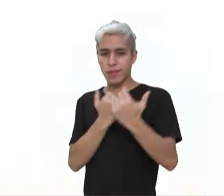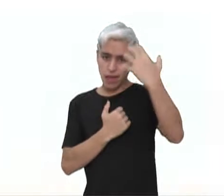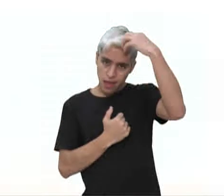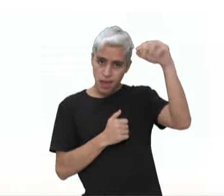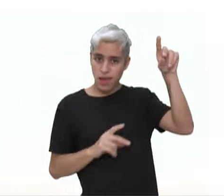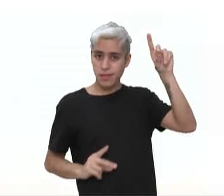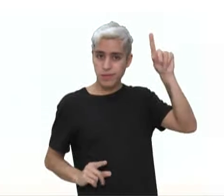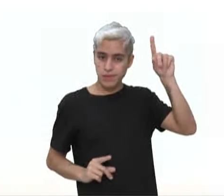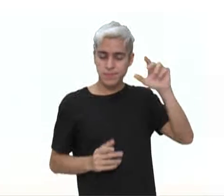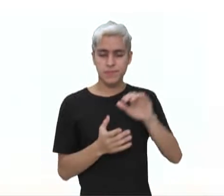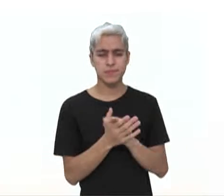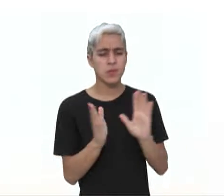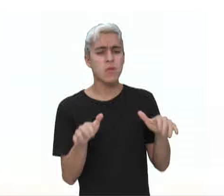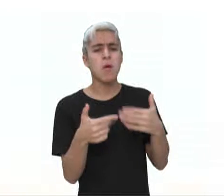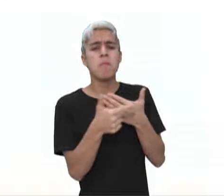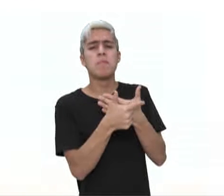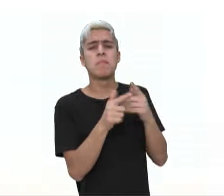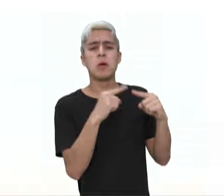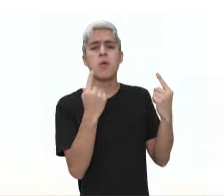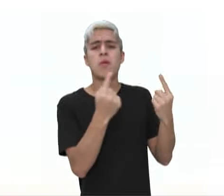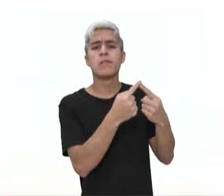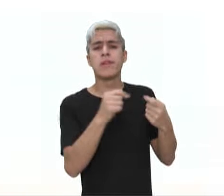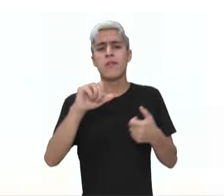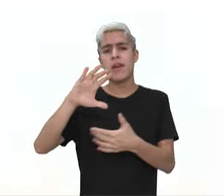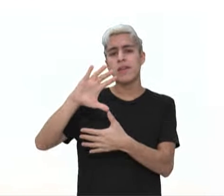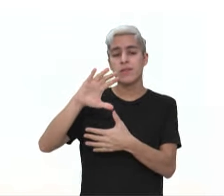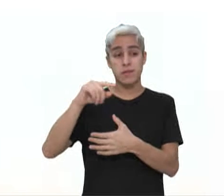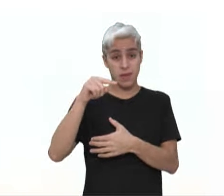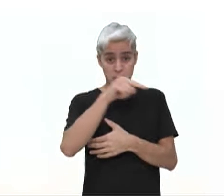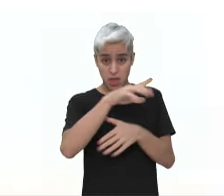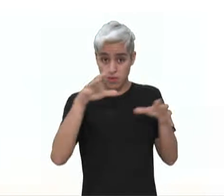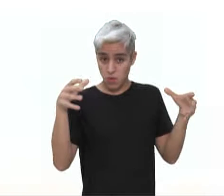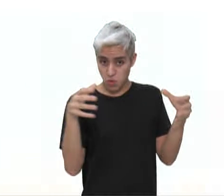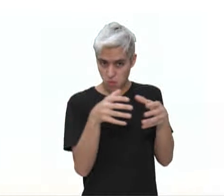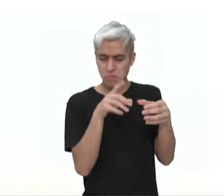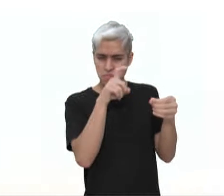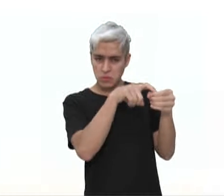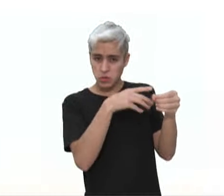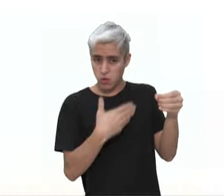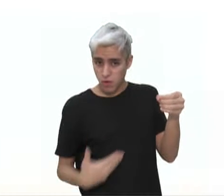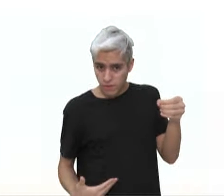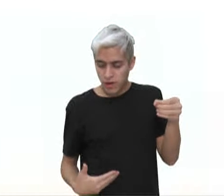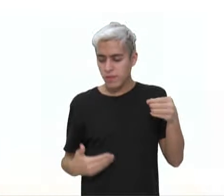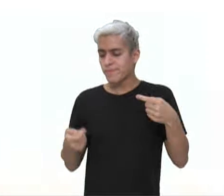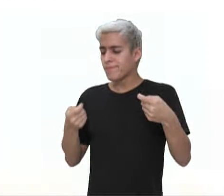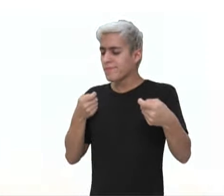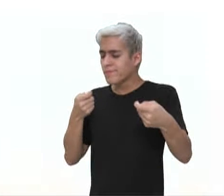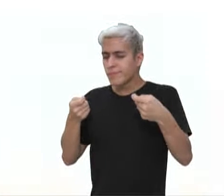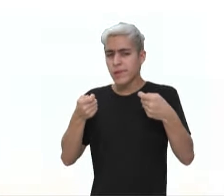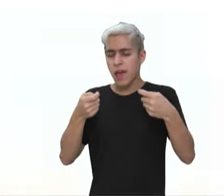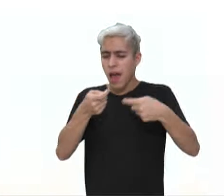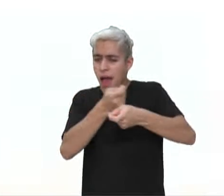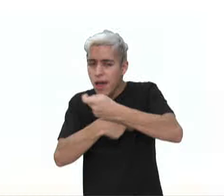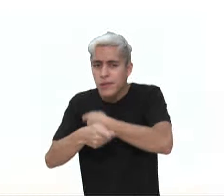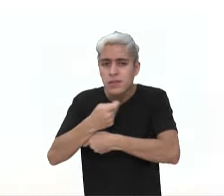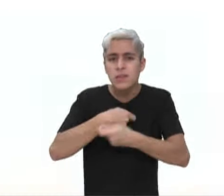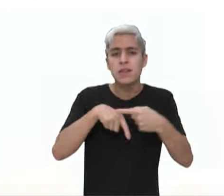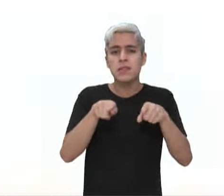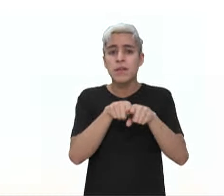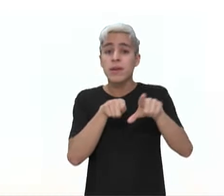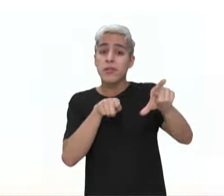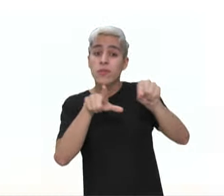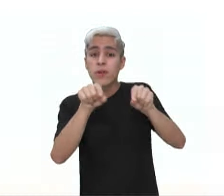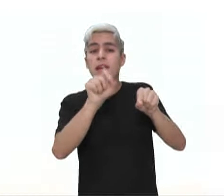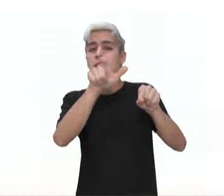do Conselho das Índias? Era o órgão governamental que regulava a administração e ainda nomeava